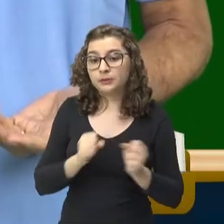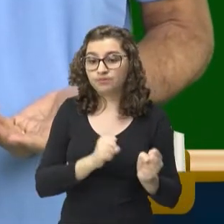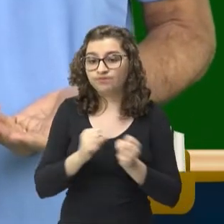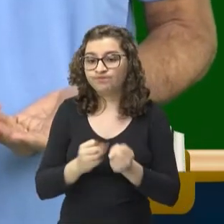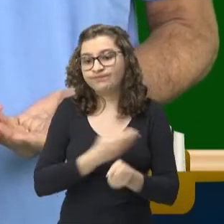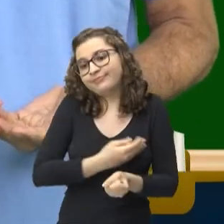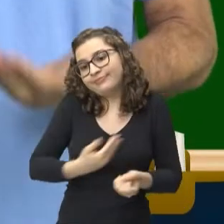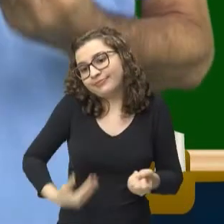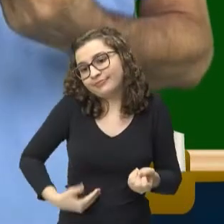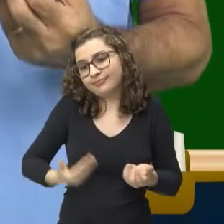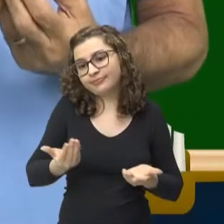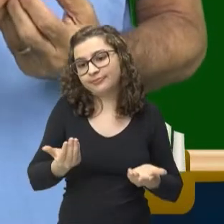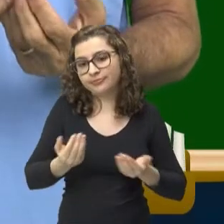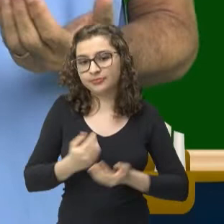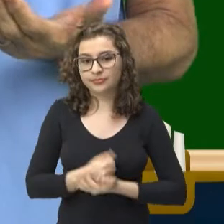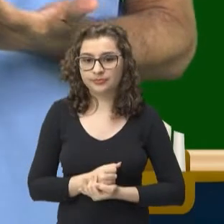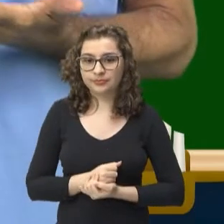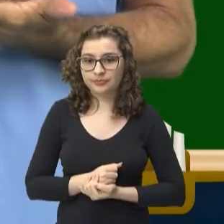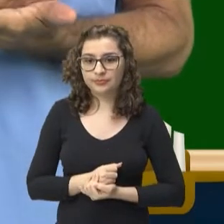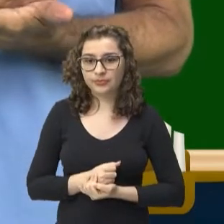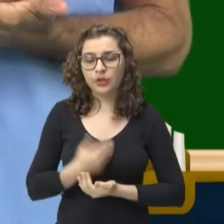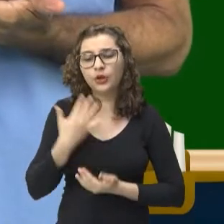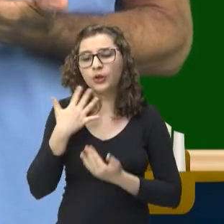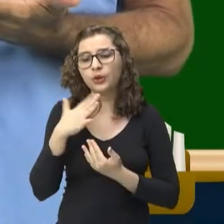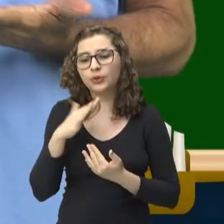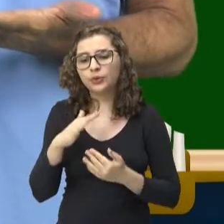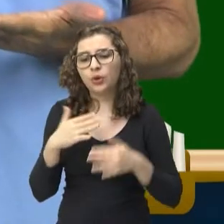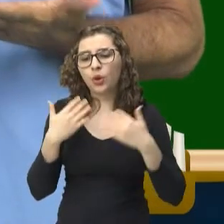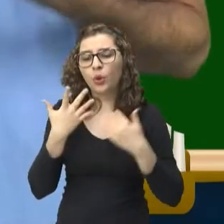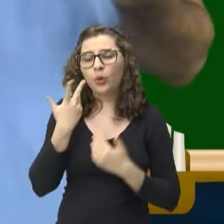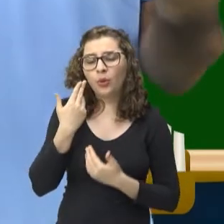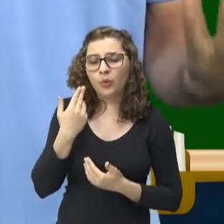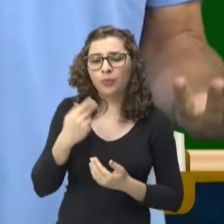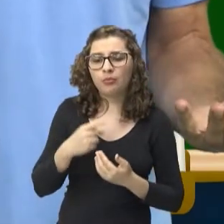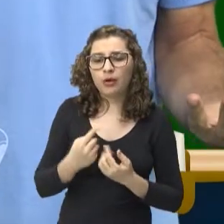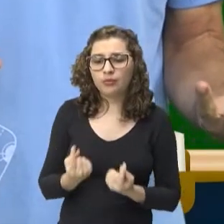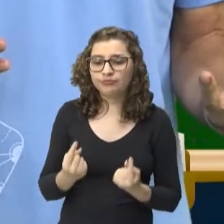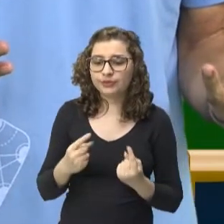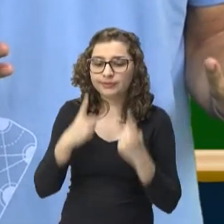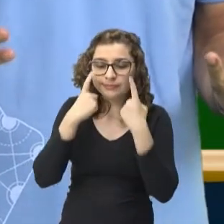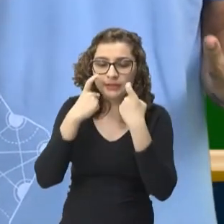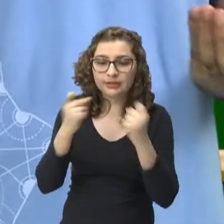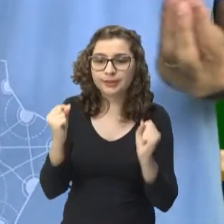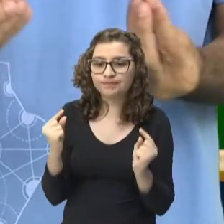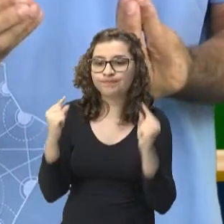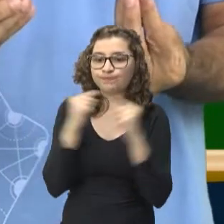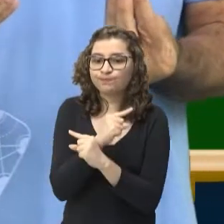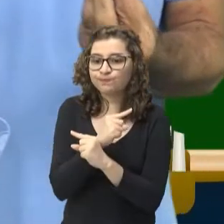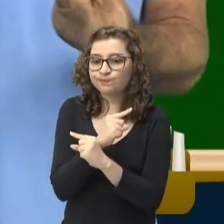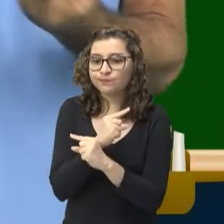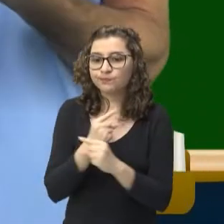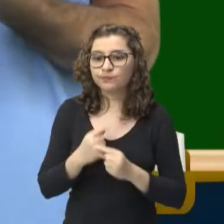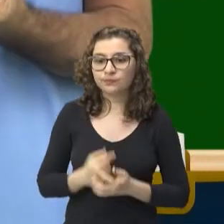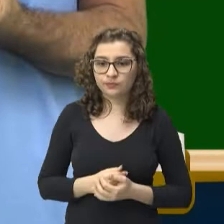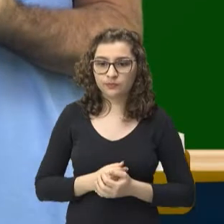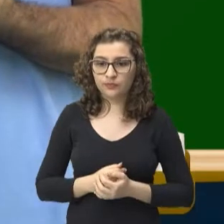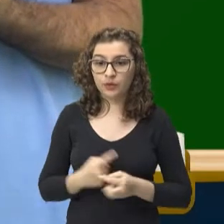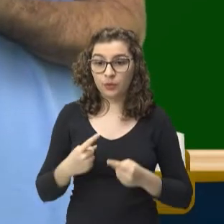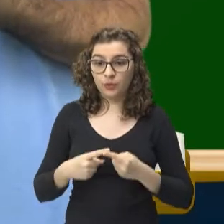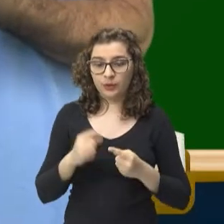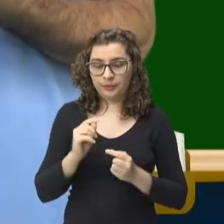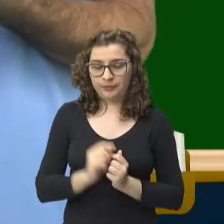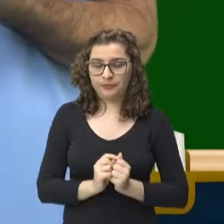público, né? Em que há naturalmente conflito de interesse. Por que há conflito de interesse? Porque vejam, se o